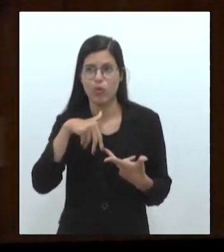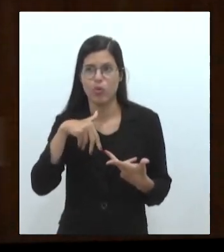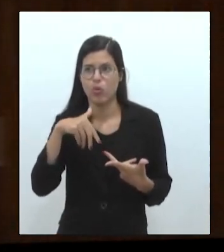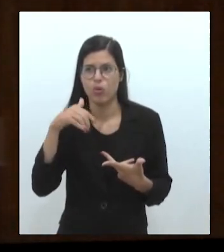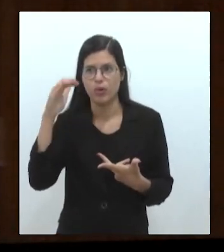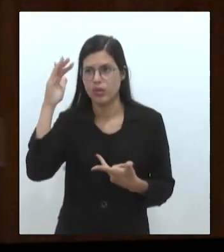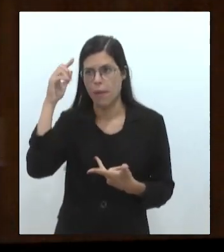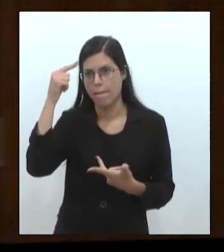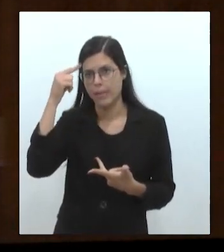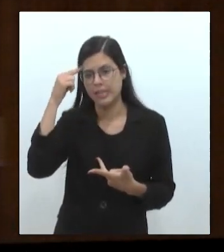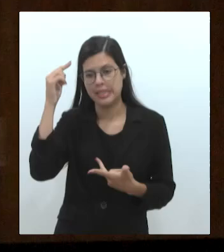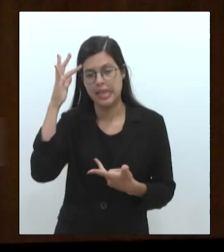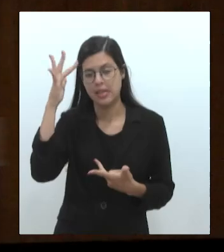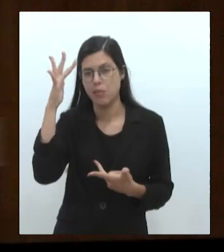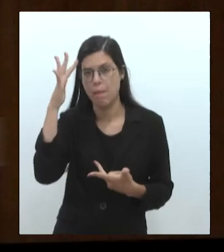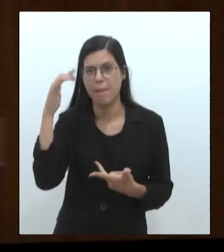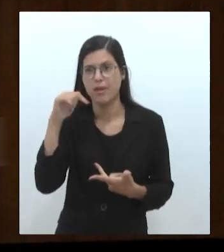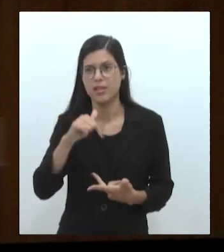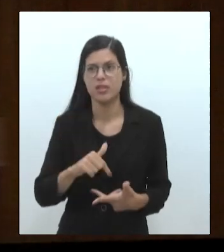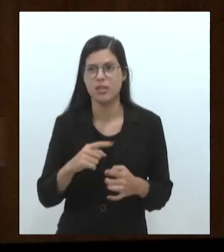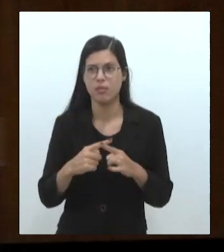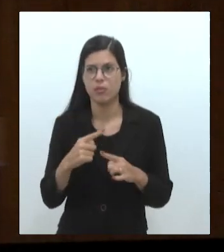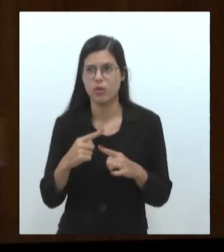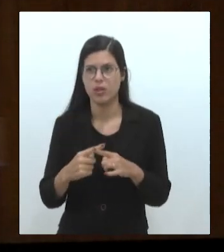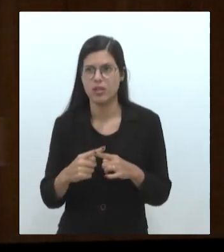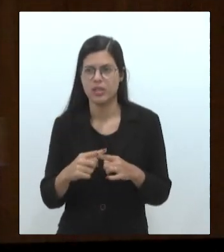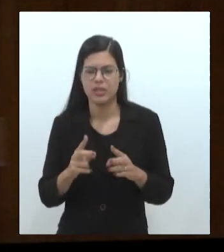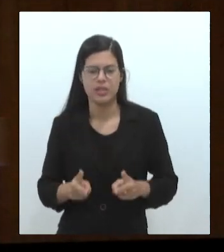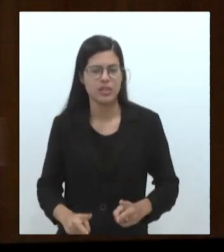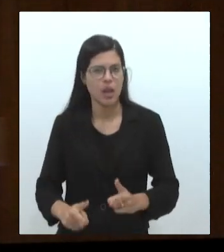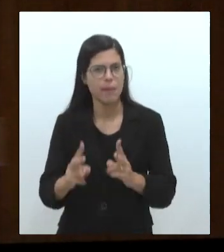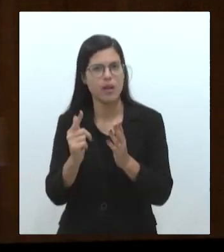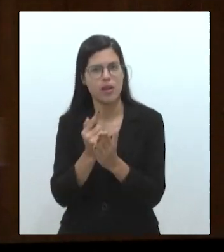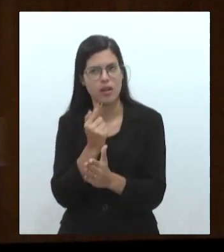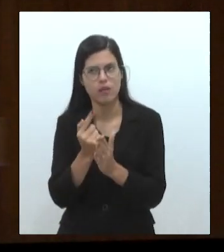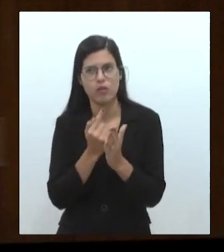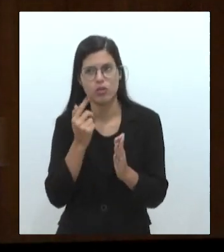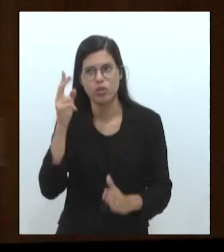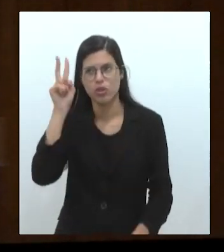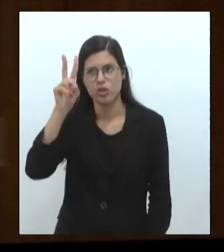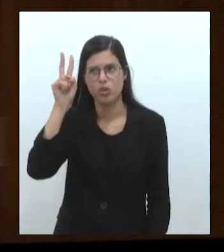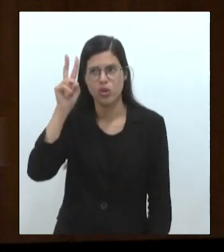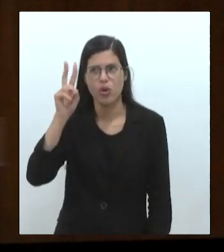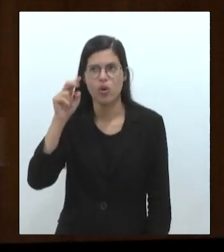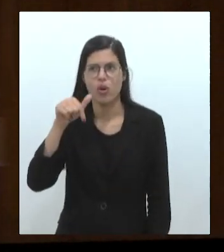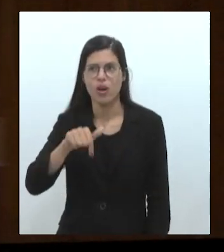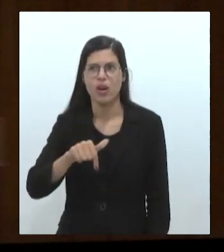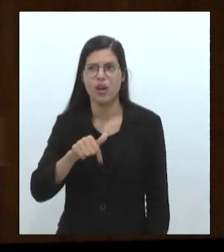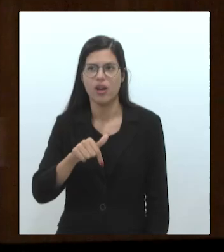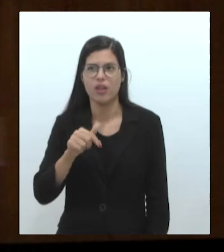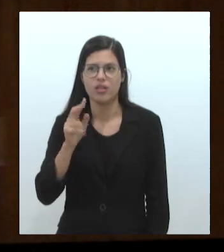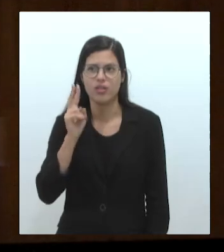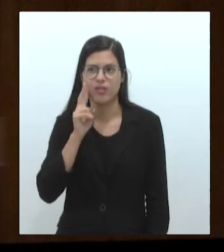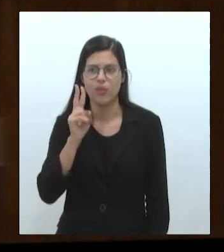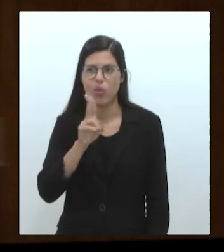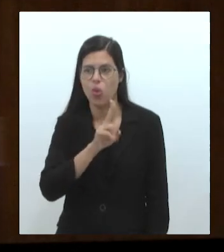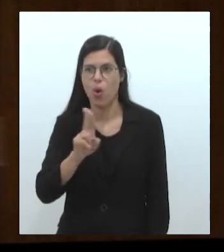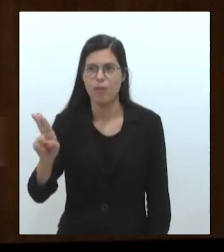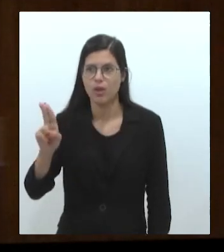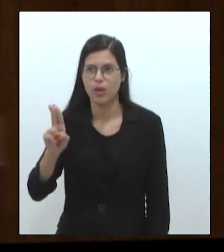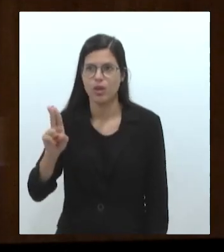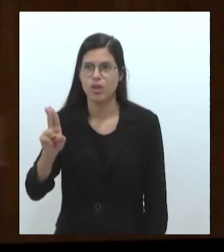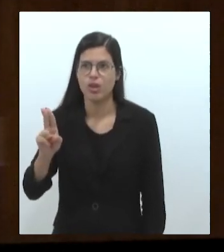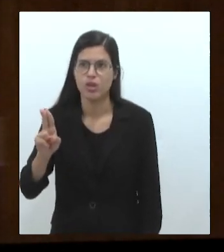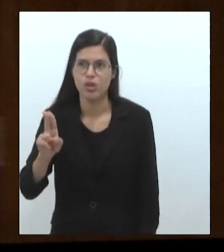questão. Porque sempre que a gente vai nos livros de história, a gente encontra o nome de um capitão que teria